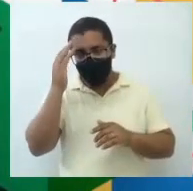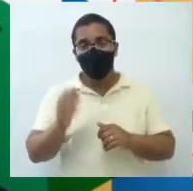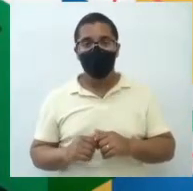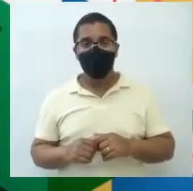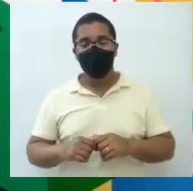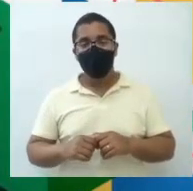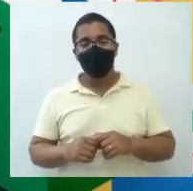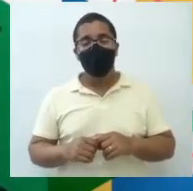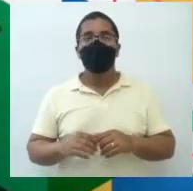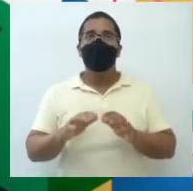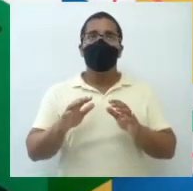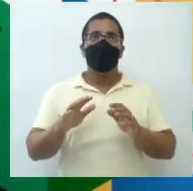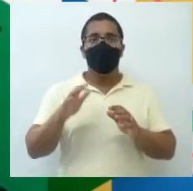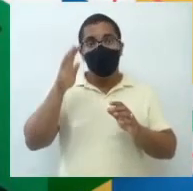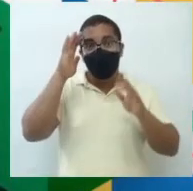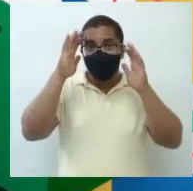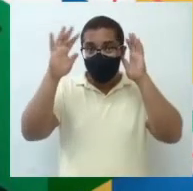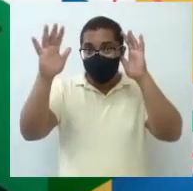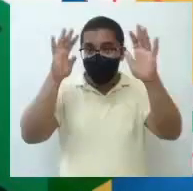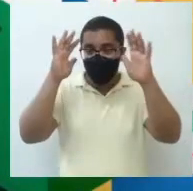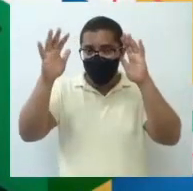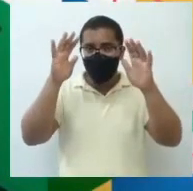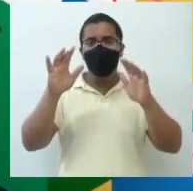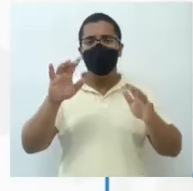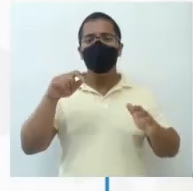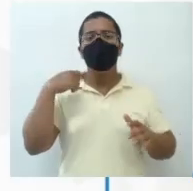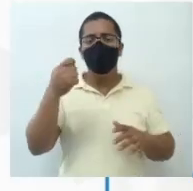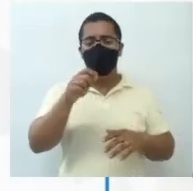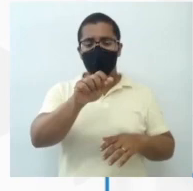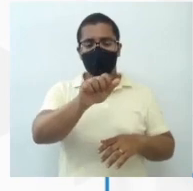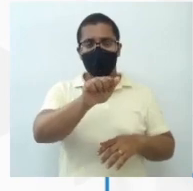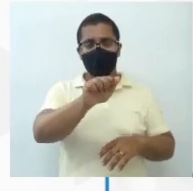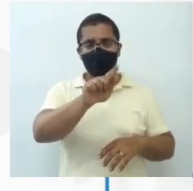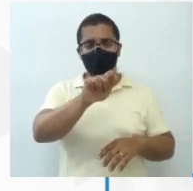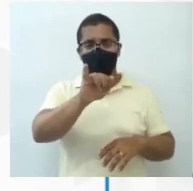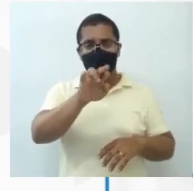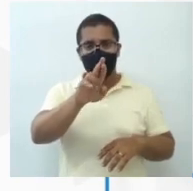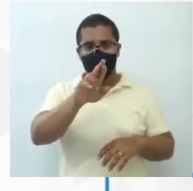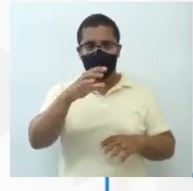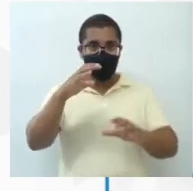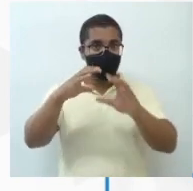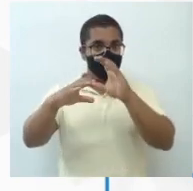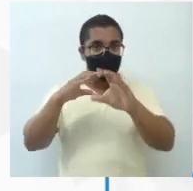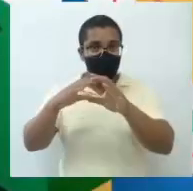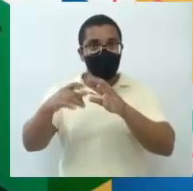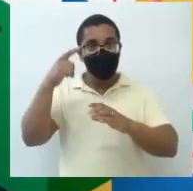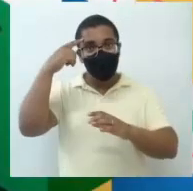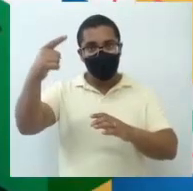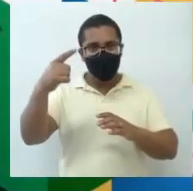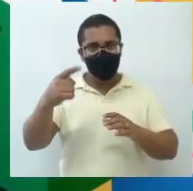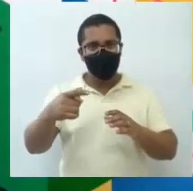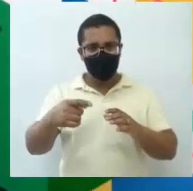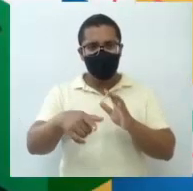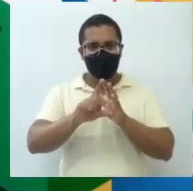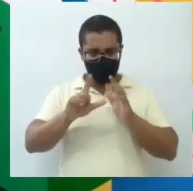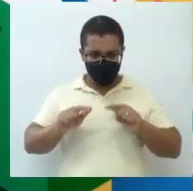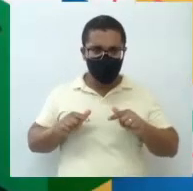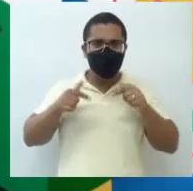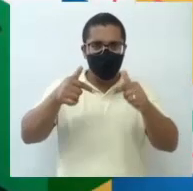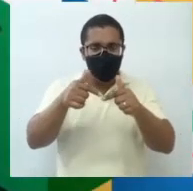lá no pensamento do chamado agir comunicativo na nossa aula de hoje é sobre ação comunicativa